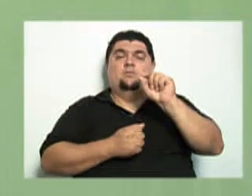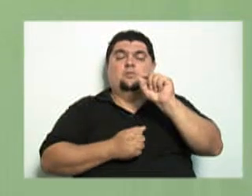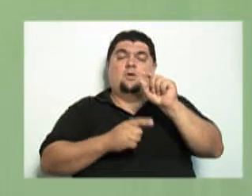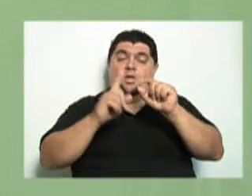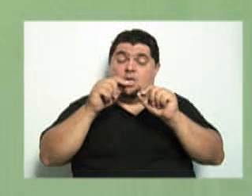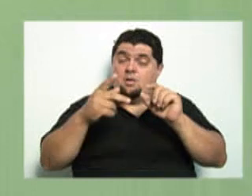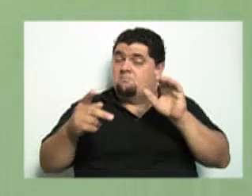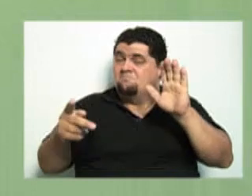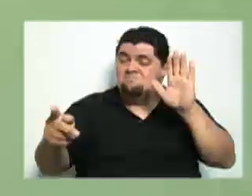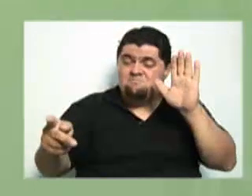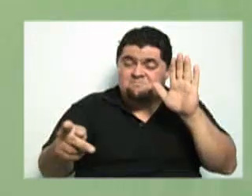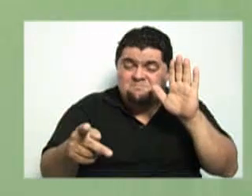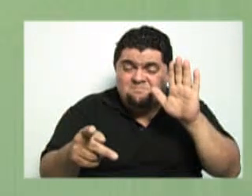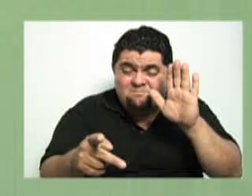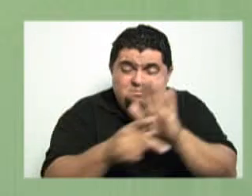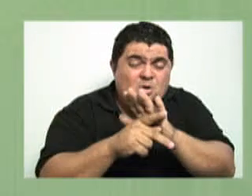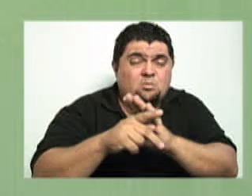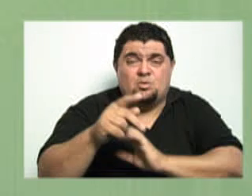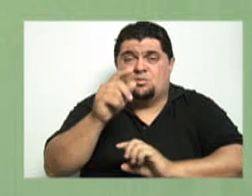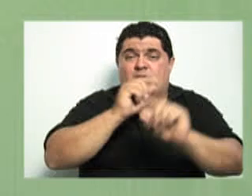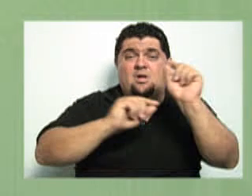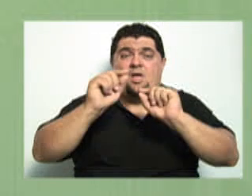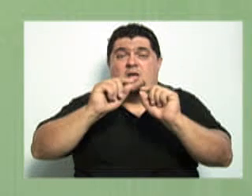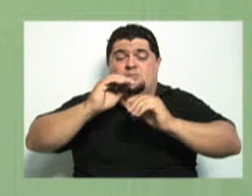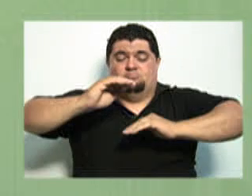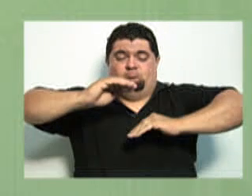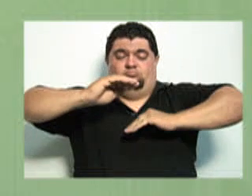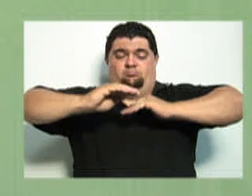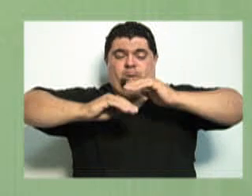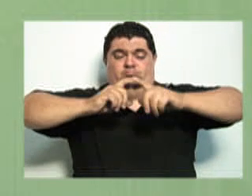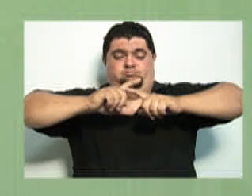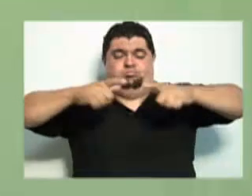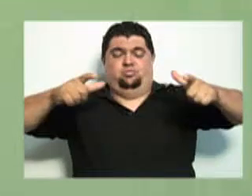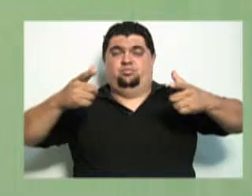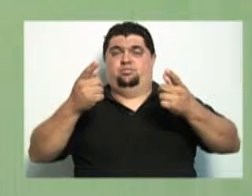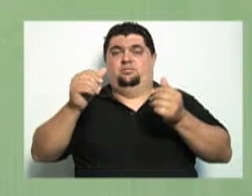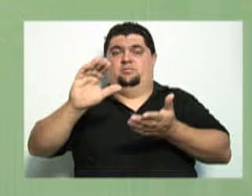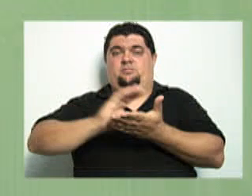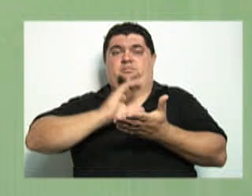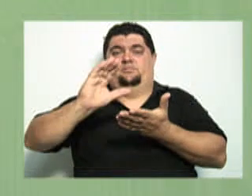está diretamente ligado ao crescimento econômico.